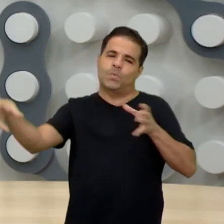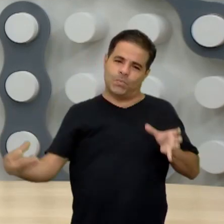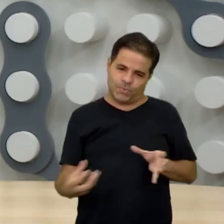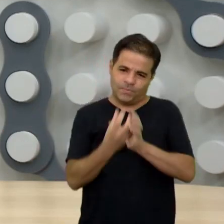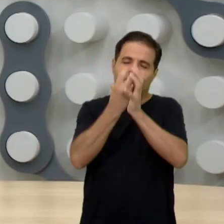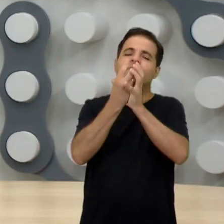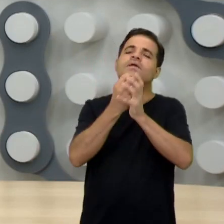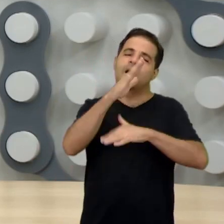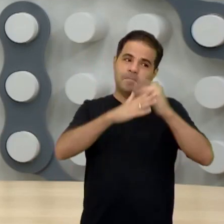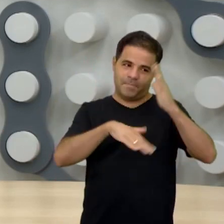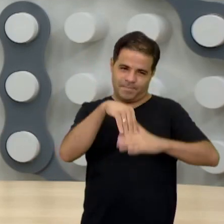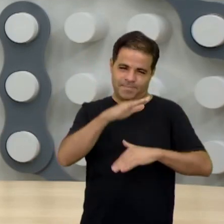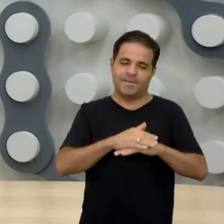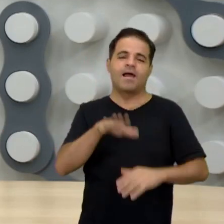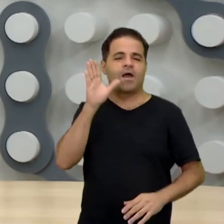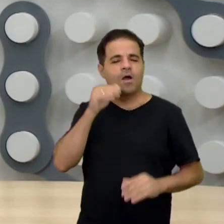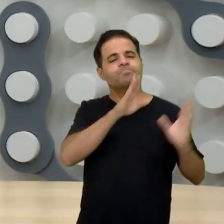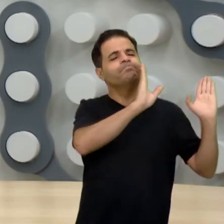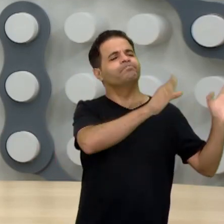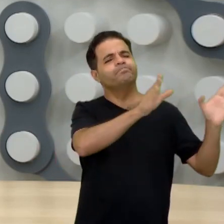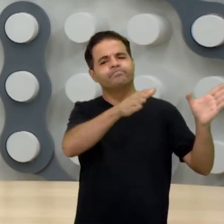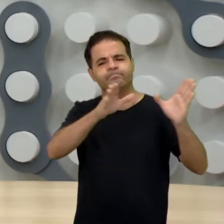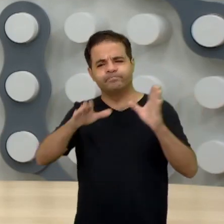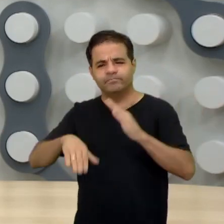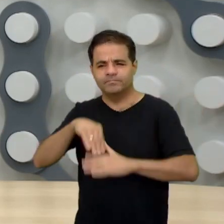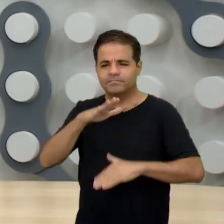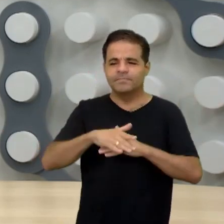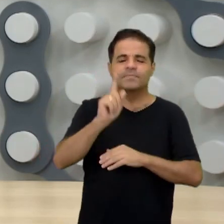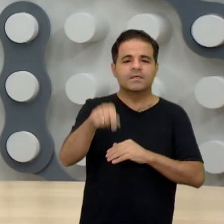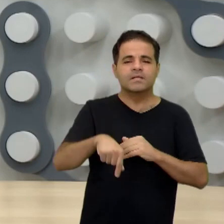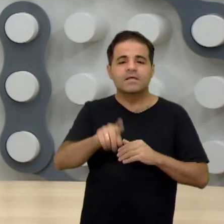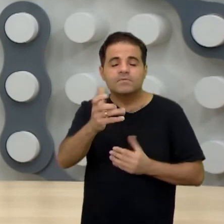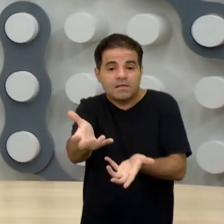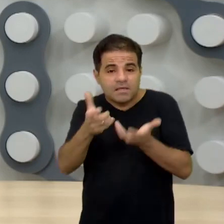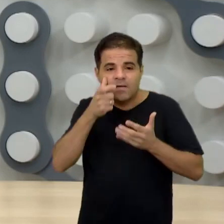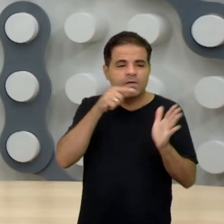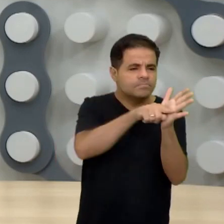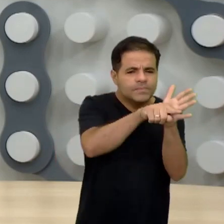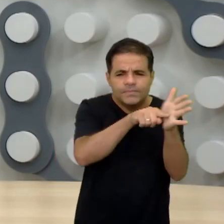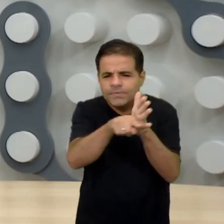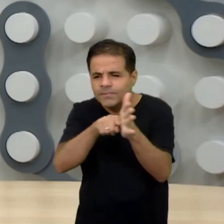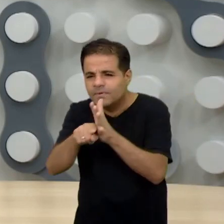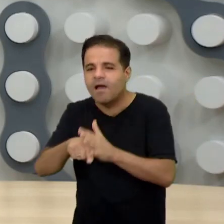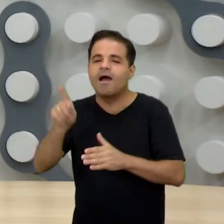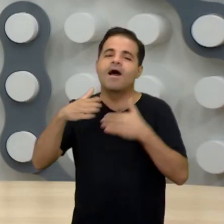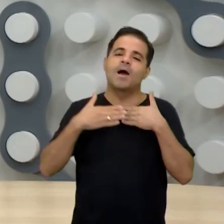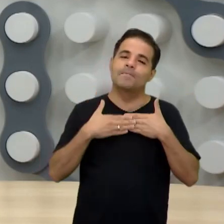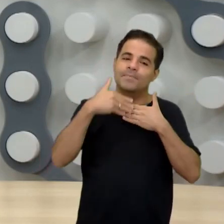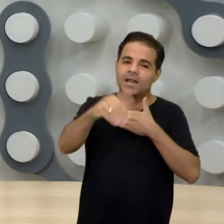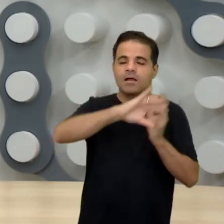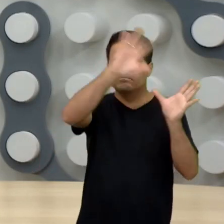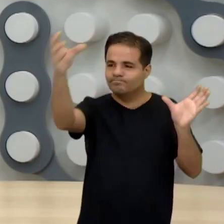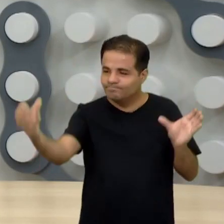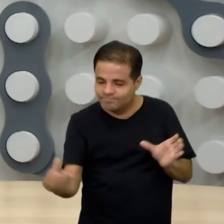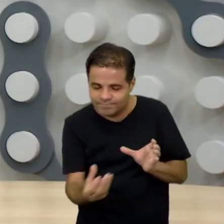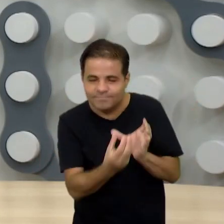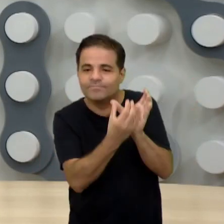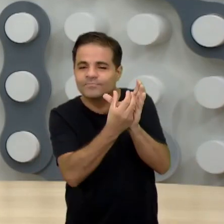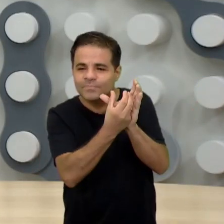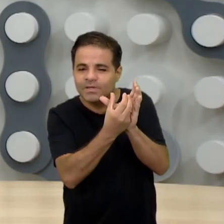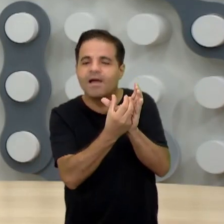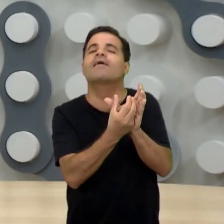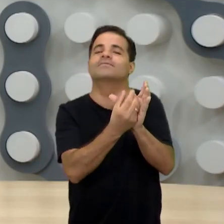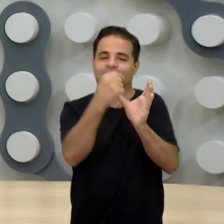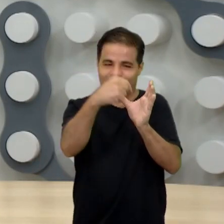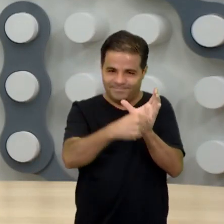ter à mão, selecionado, organizado aquilo que você quer investigar. E aí a partir dessa curadoria é